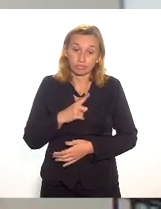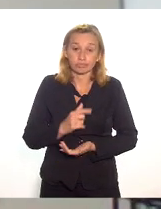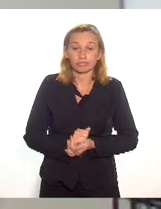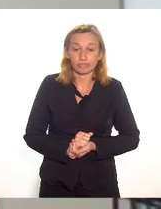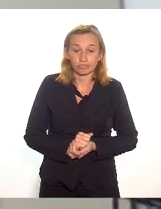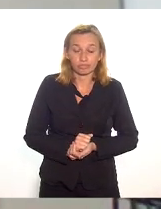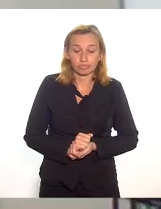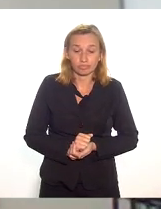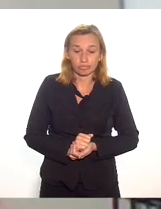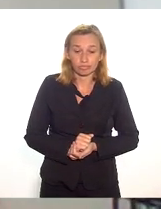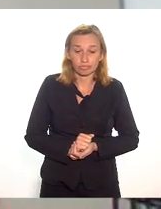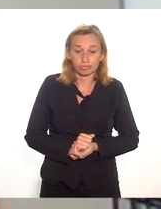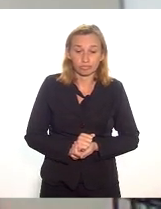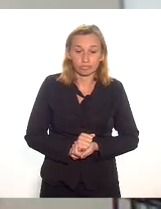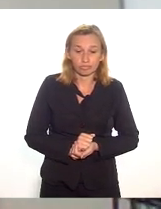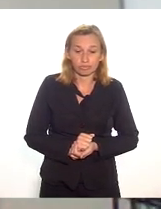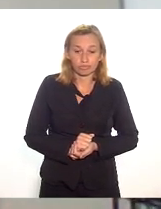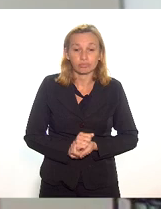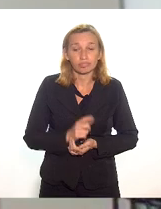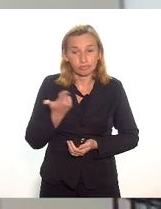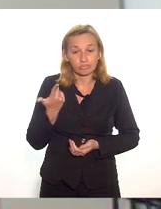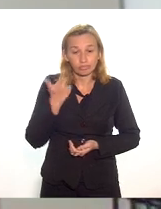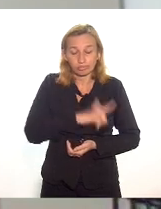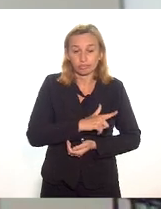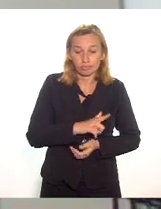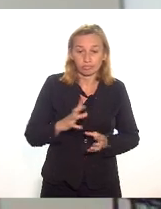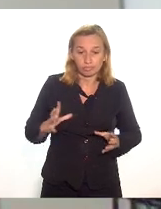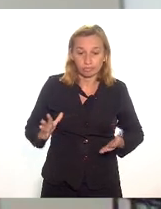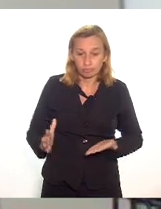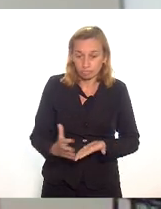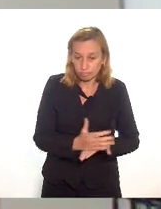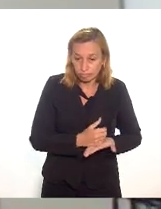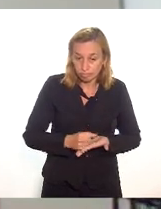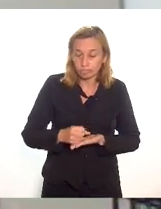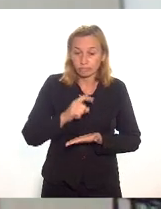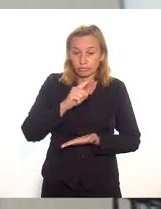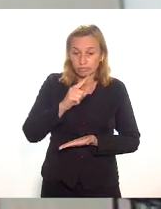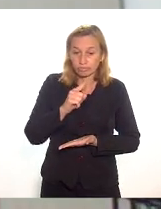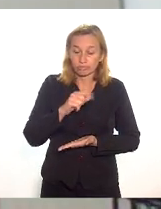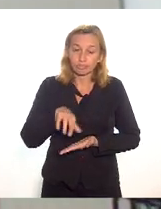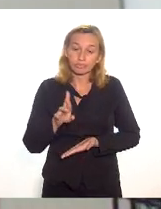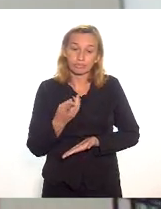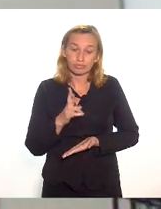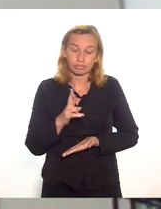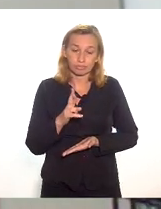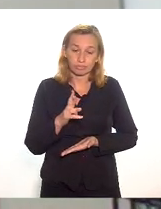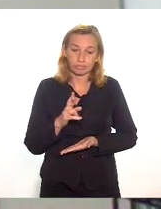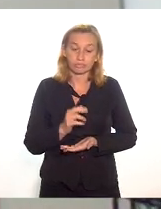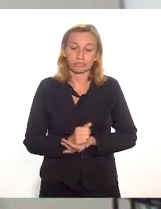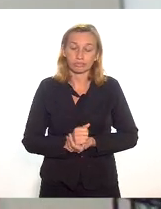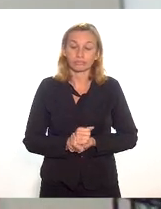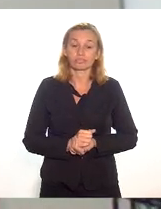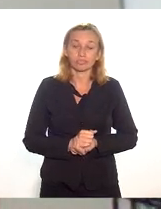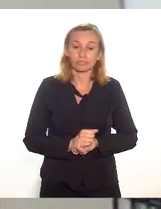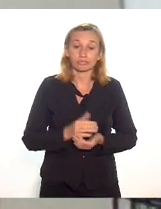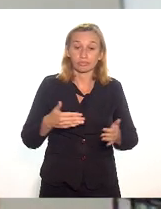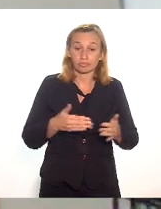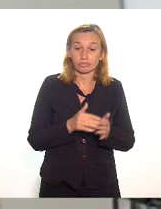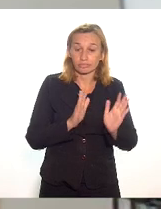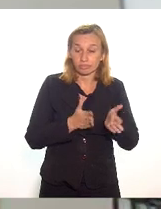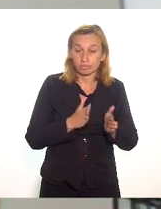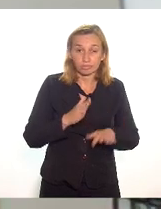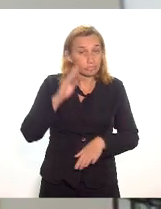por ano, tem conseguido acumular cerca de R$1 bilhão de lucro líquido. É hoje uma